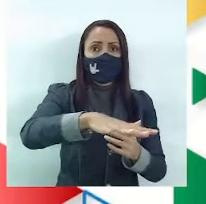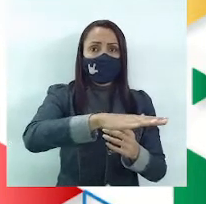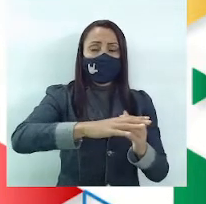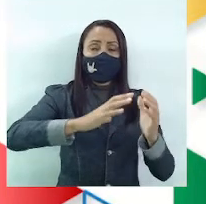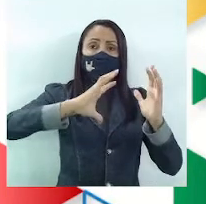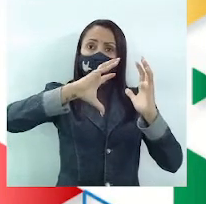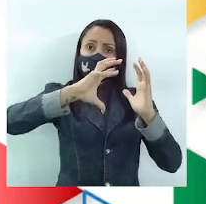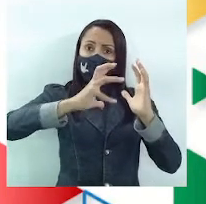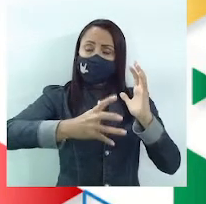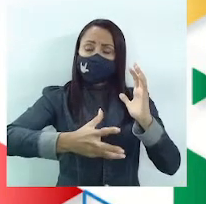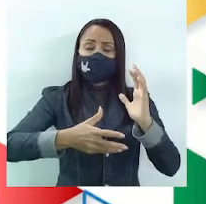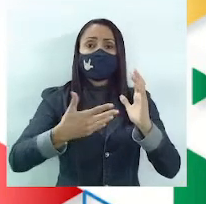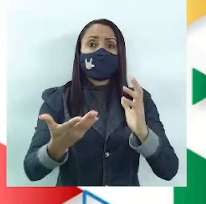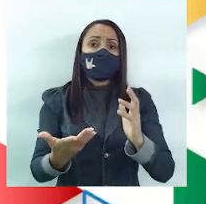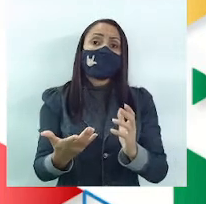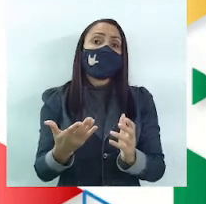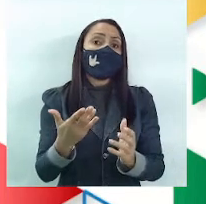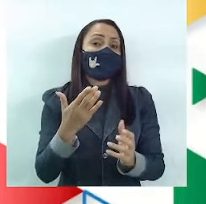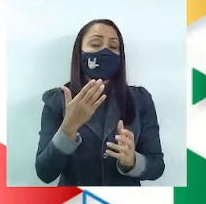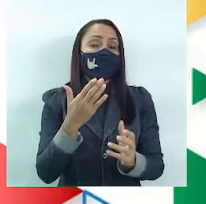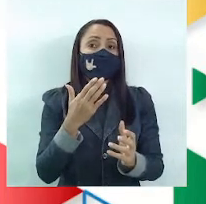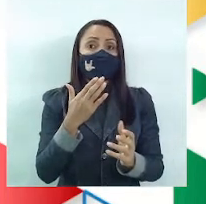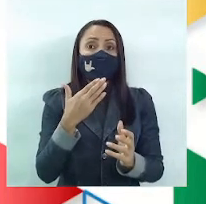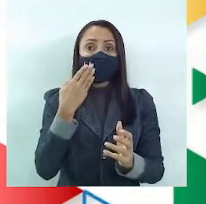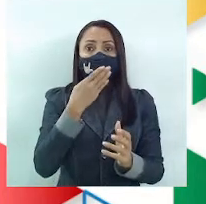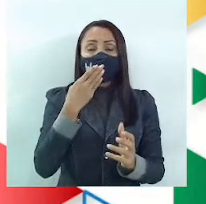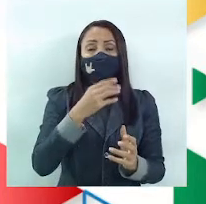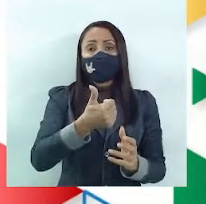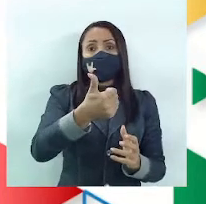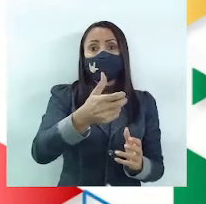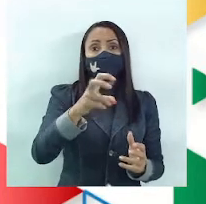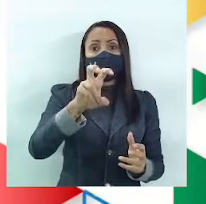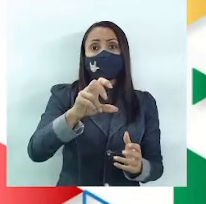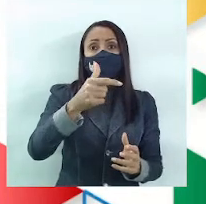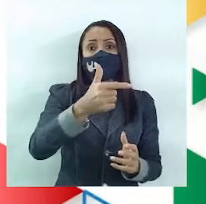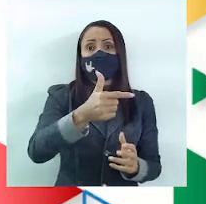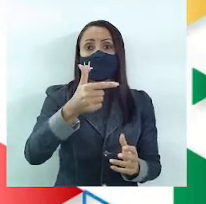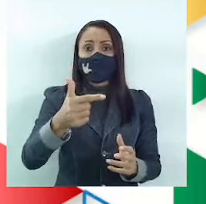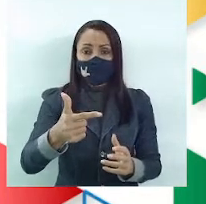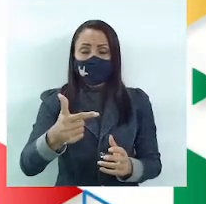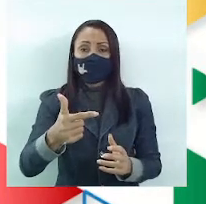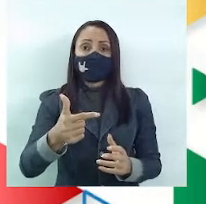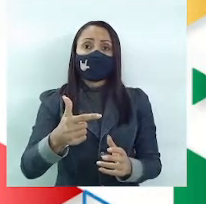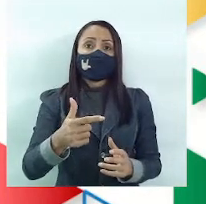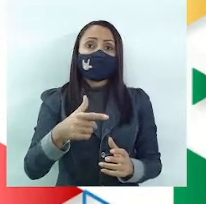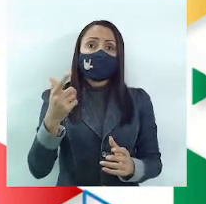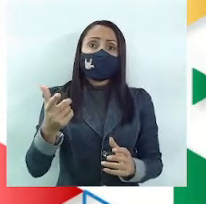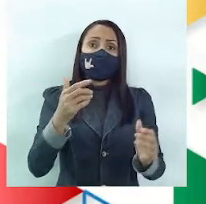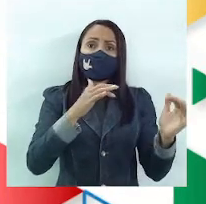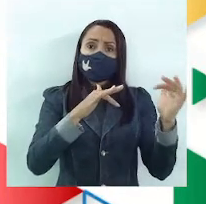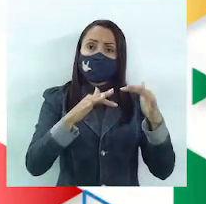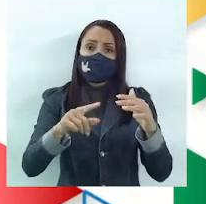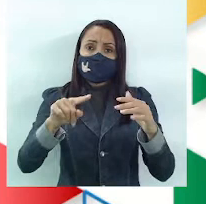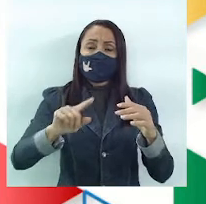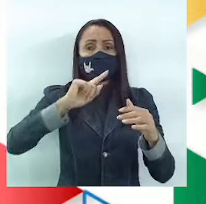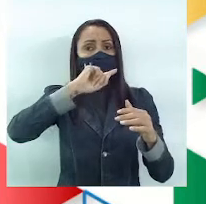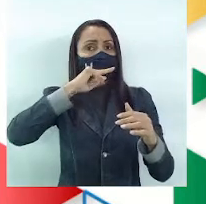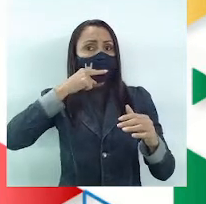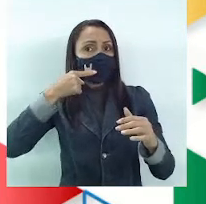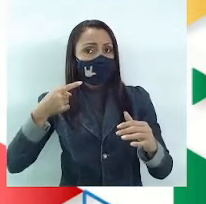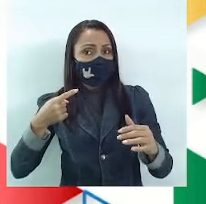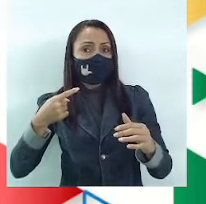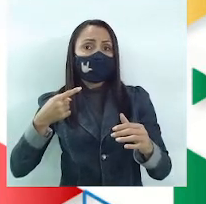em Pernambuco remonta a de 1522, quando Martim Afonso de Souza trouxe a cana-de-açúcar da Ilha da